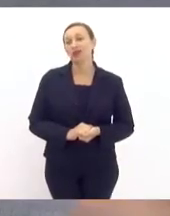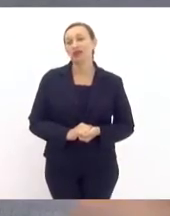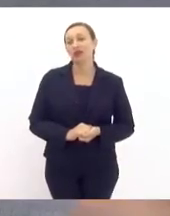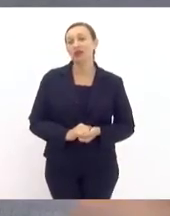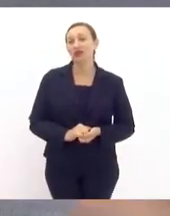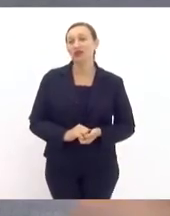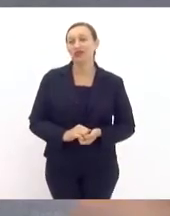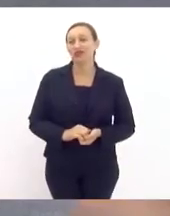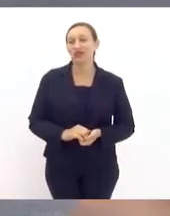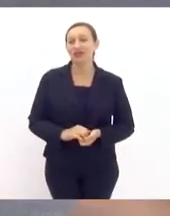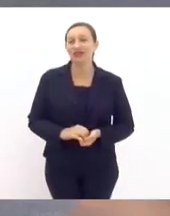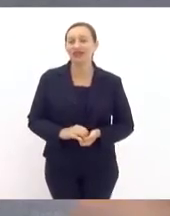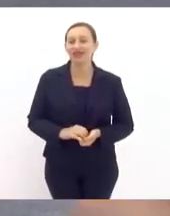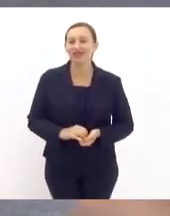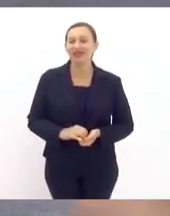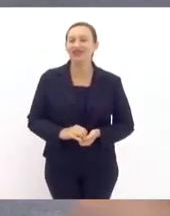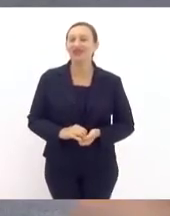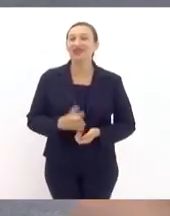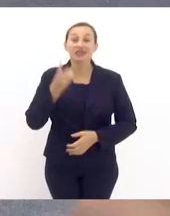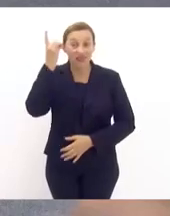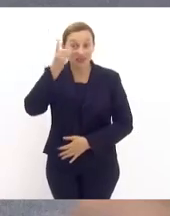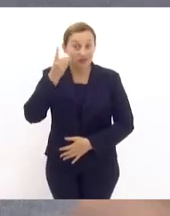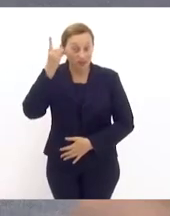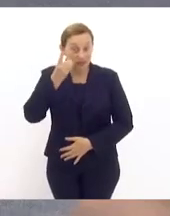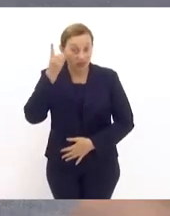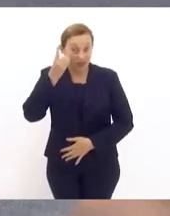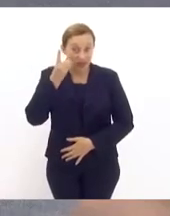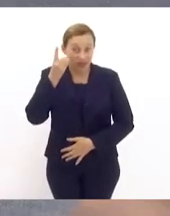deputado Amorim, por favor.